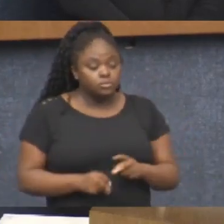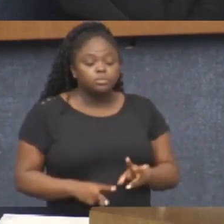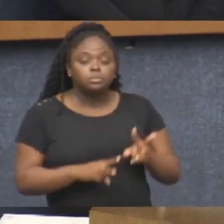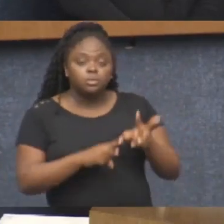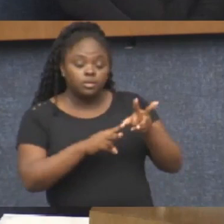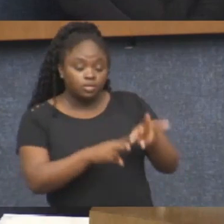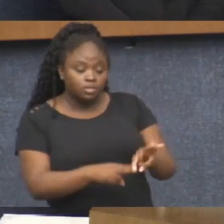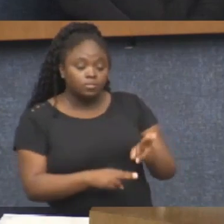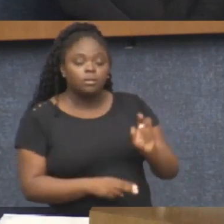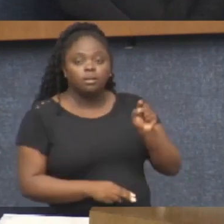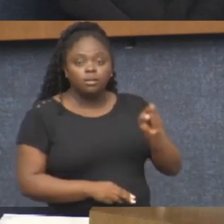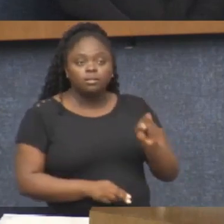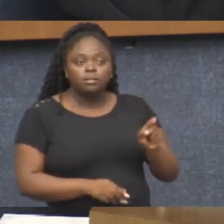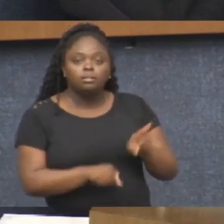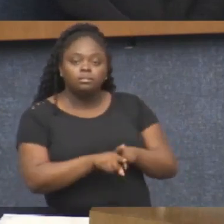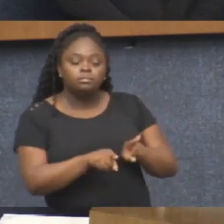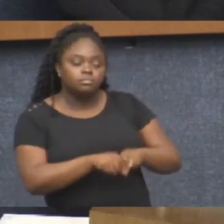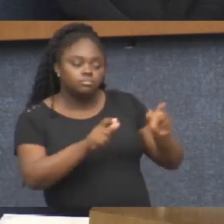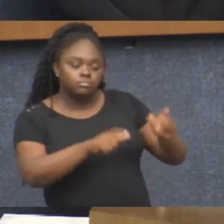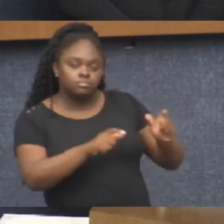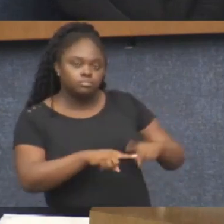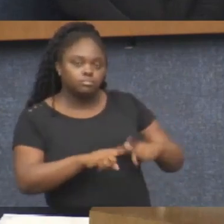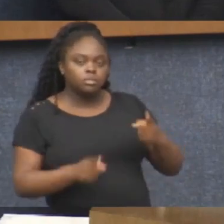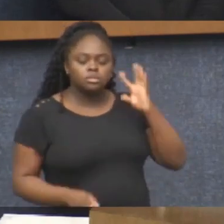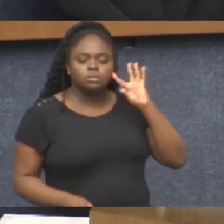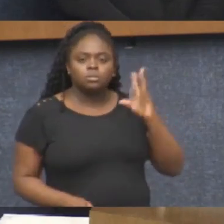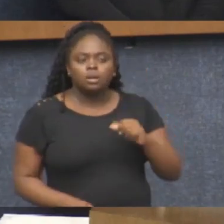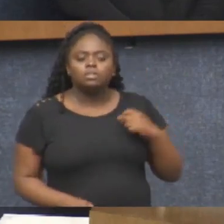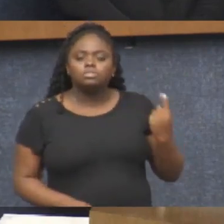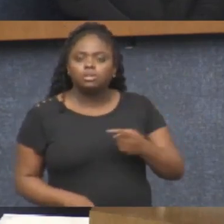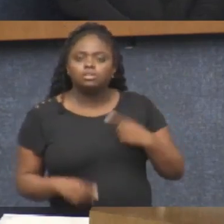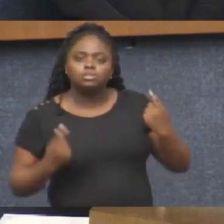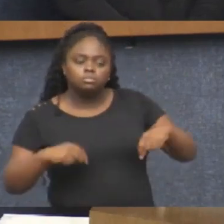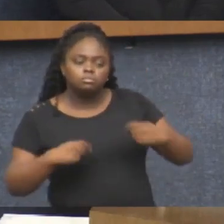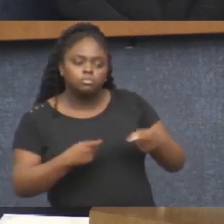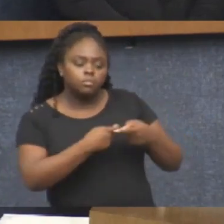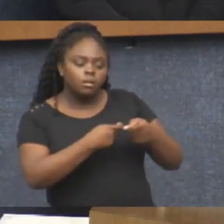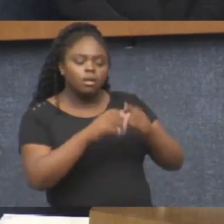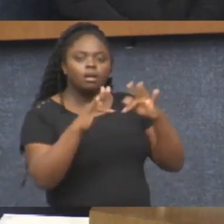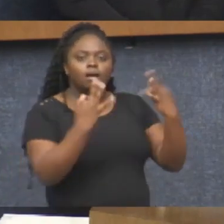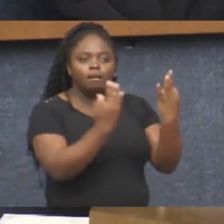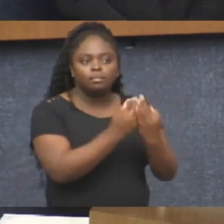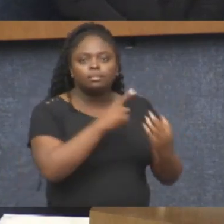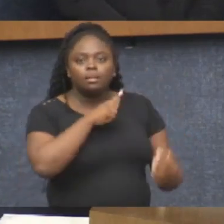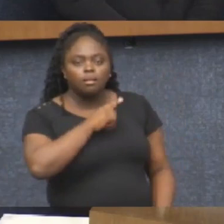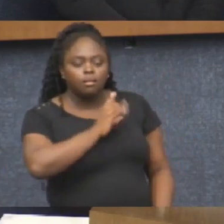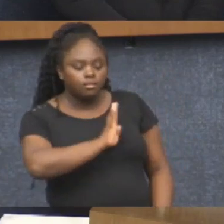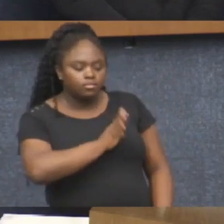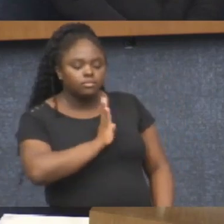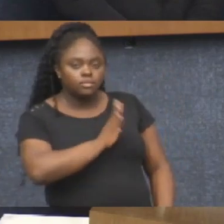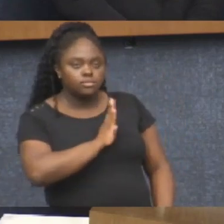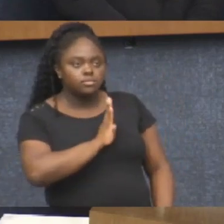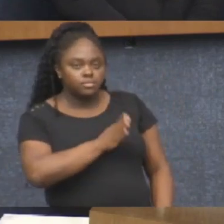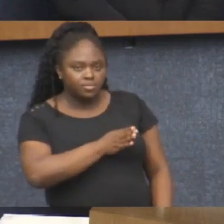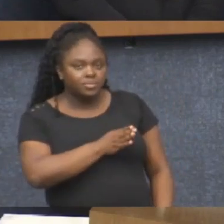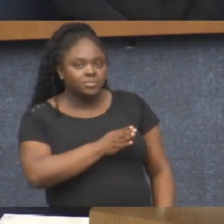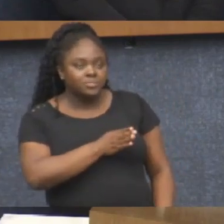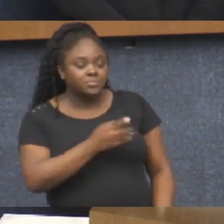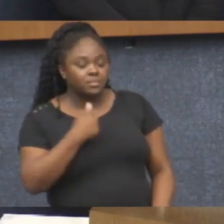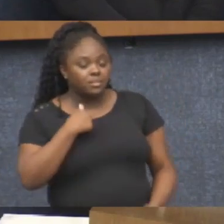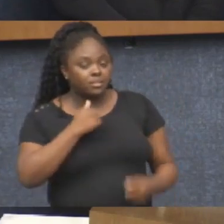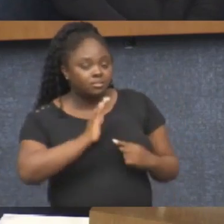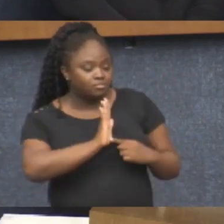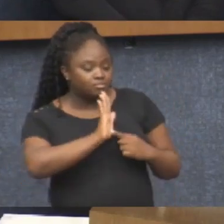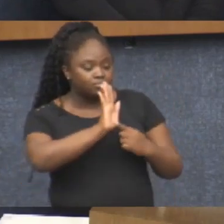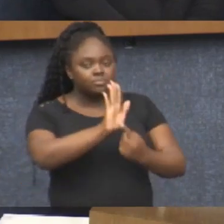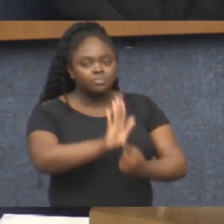como ele estava quando estava naquele lugar. Mas assim, é isso, eu acho que a gente tem, o Médio Família tem isso no coração mesmo, né? A gente leva isso para o coração, eu